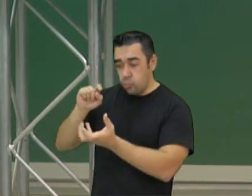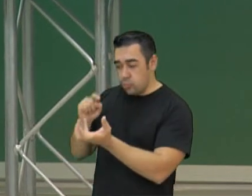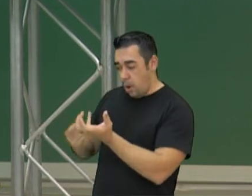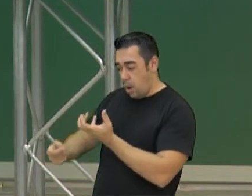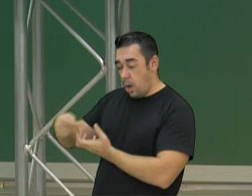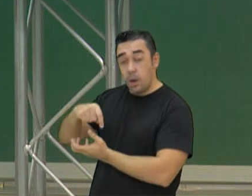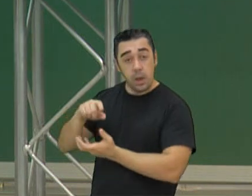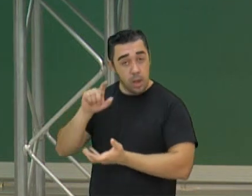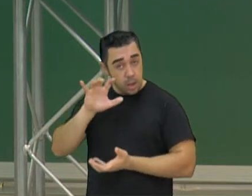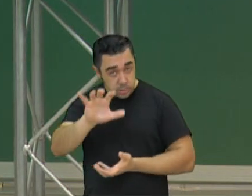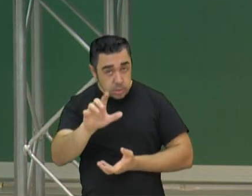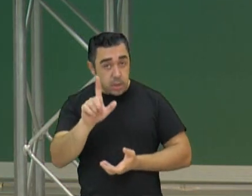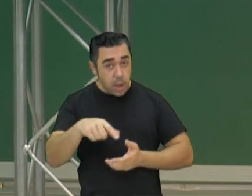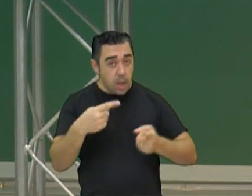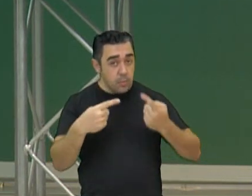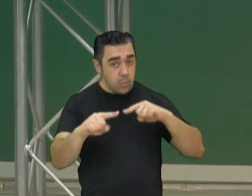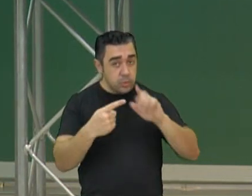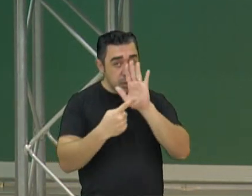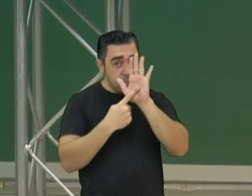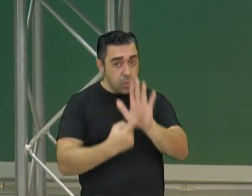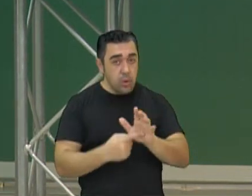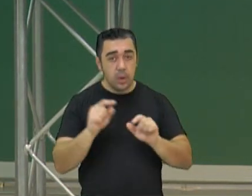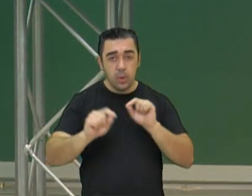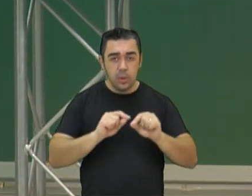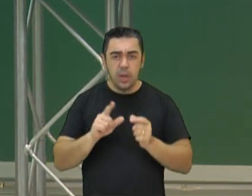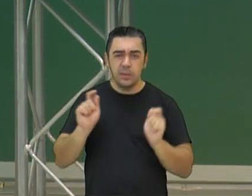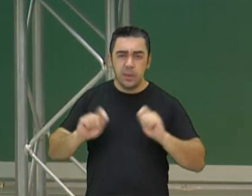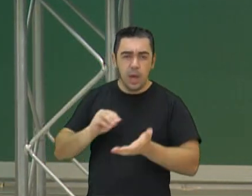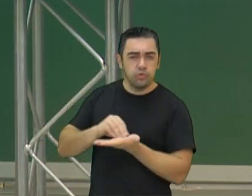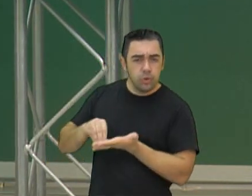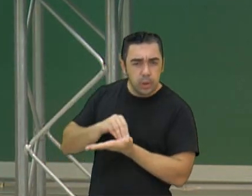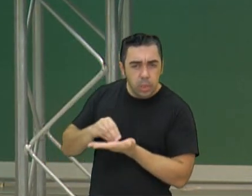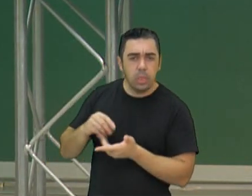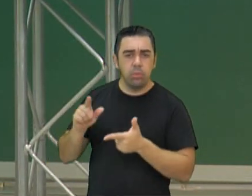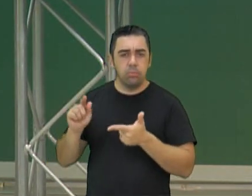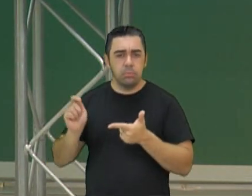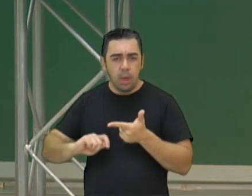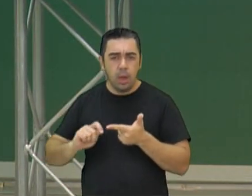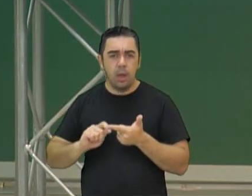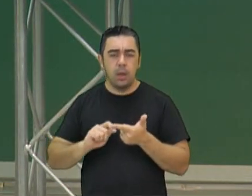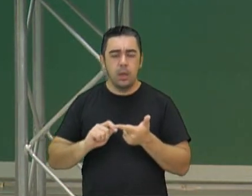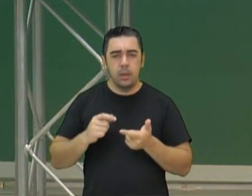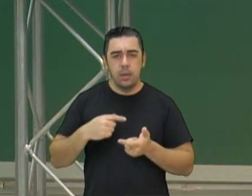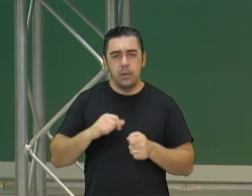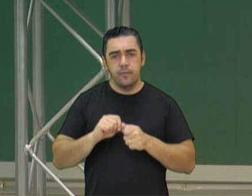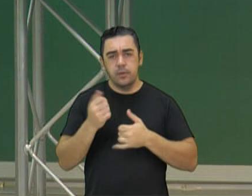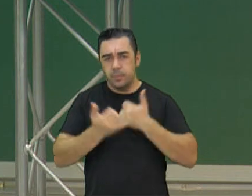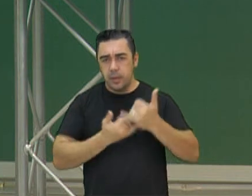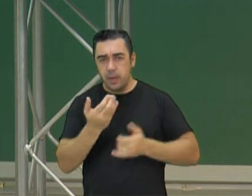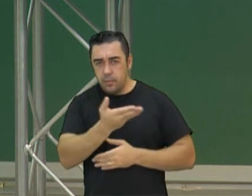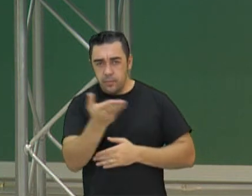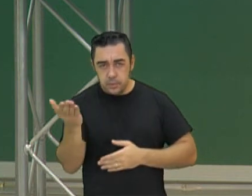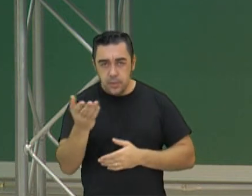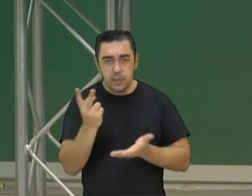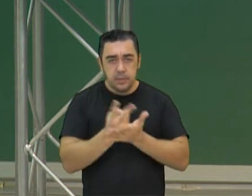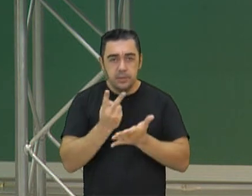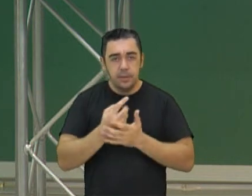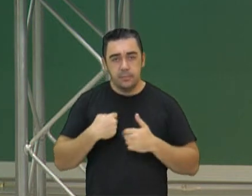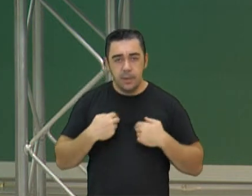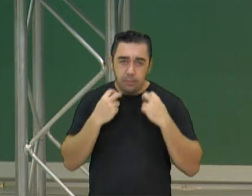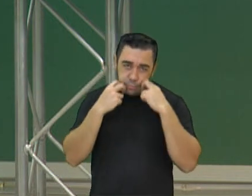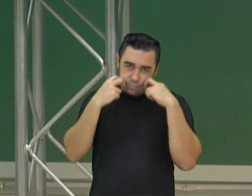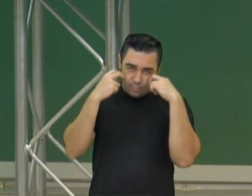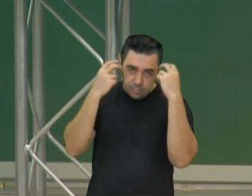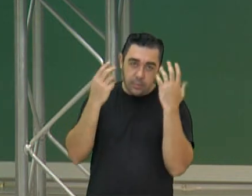era isso que essa música tentava trazer, né? Fala de joguinho, celular. E aí eu quis fazer essa brincadeirinha com vocês, sempre passando vergonha,